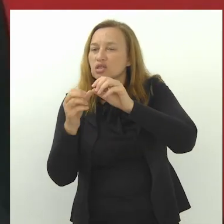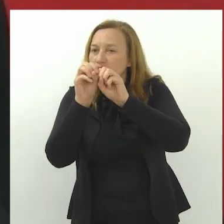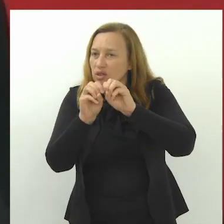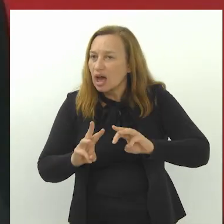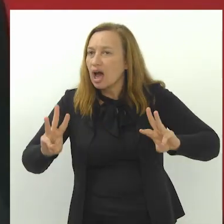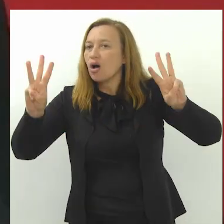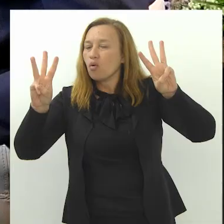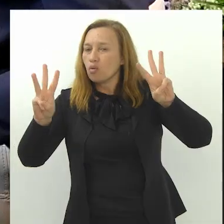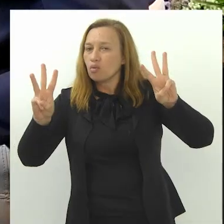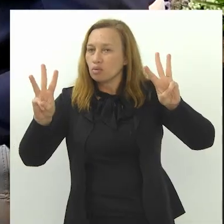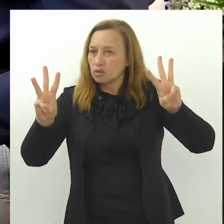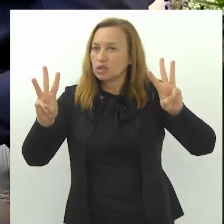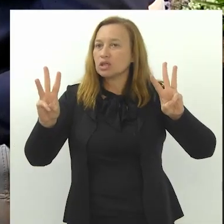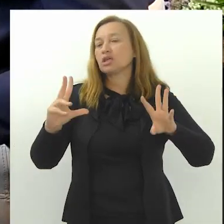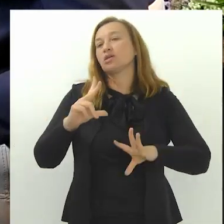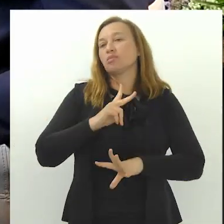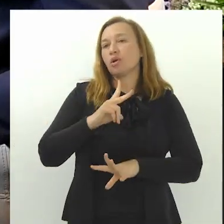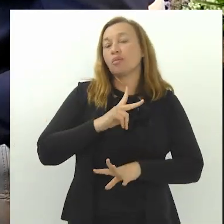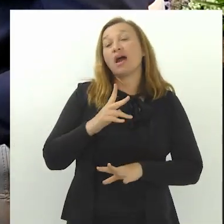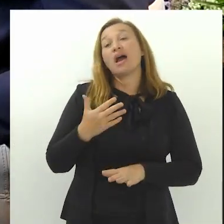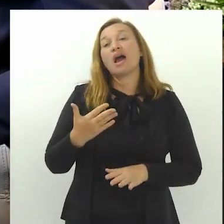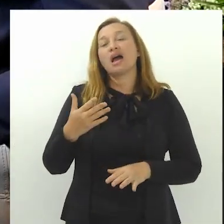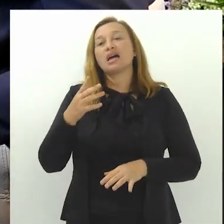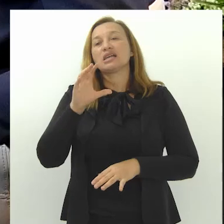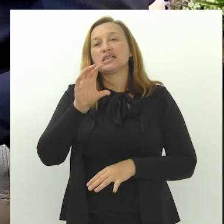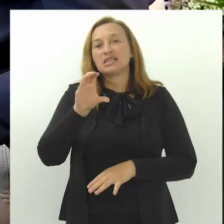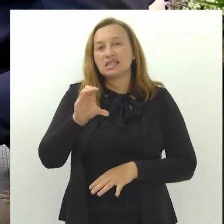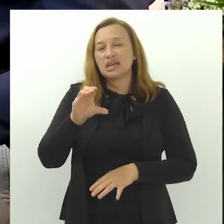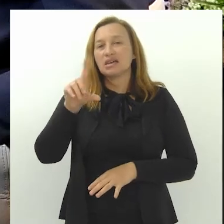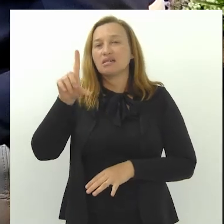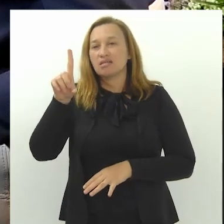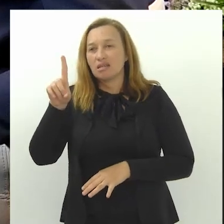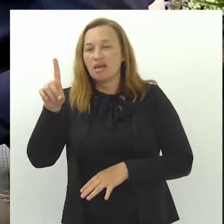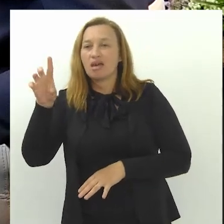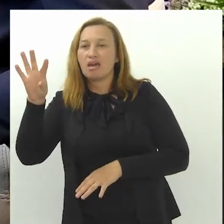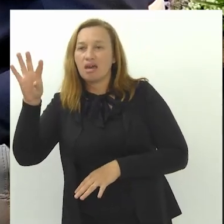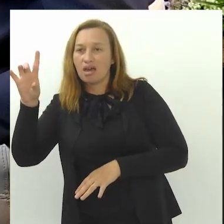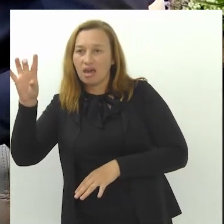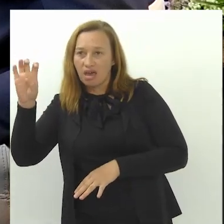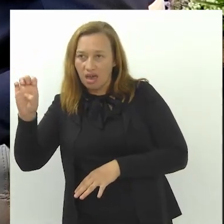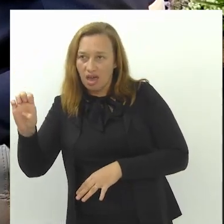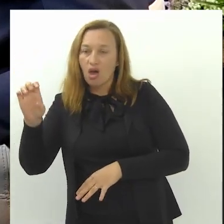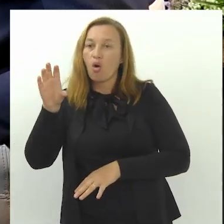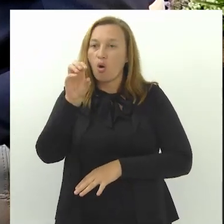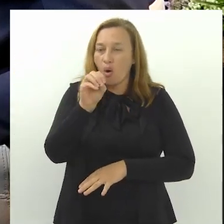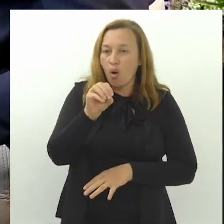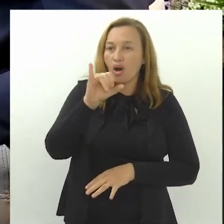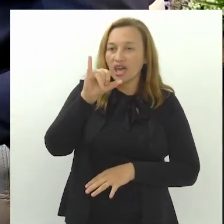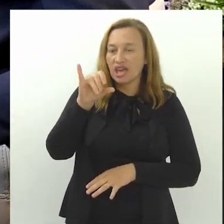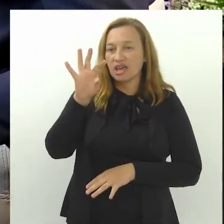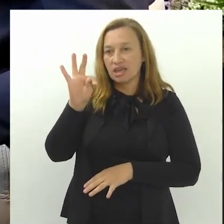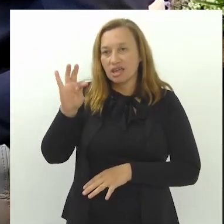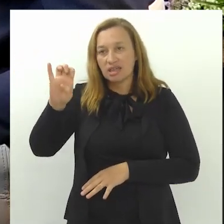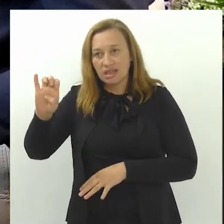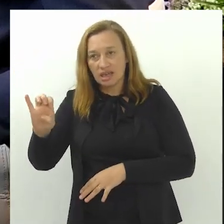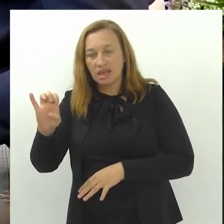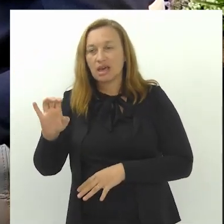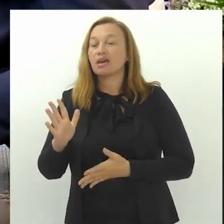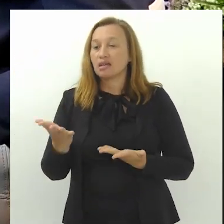PNUD, das instituições da ONU, propriamente dita, até a OCDE, a OIT, e